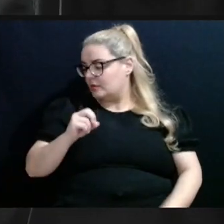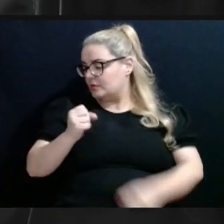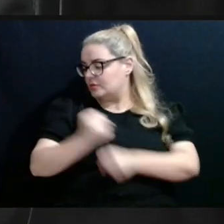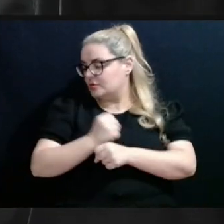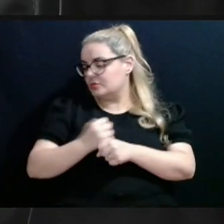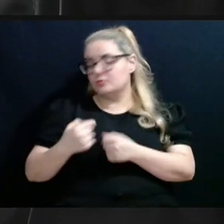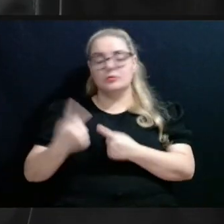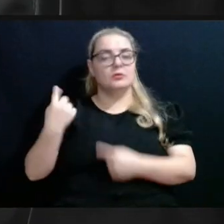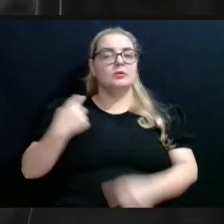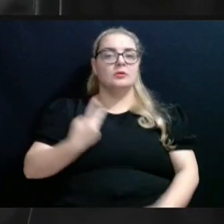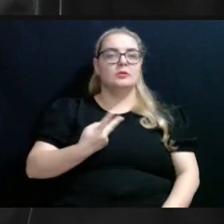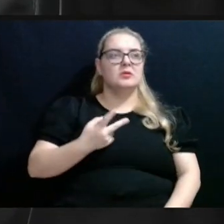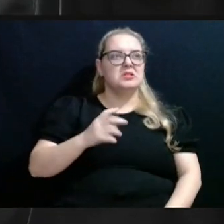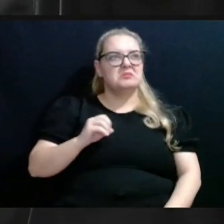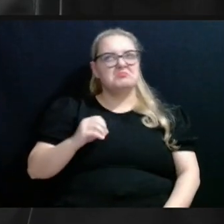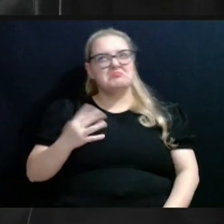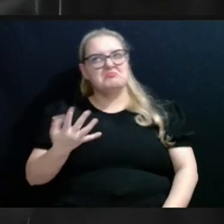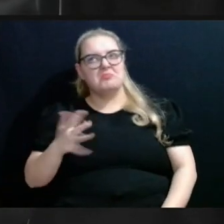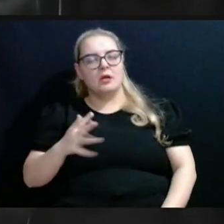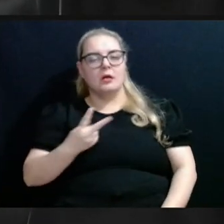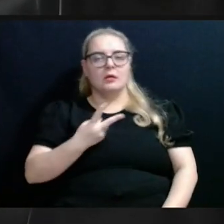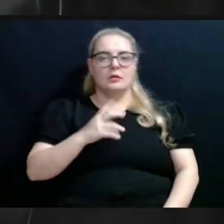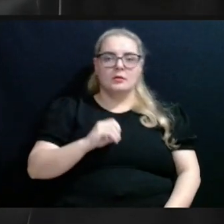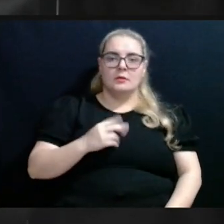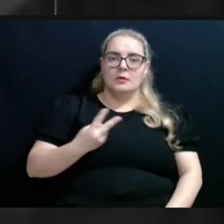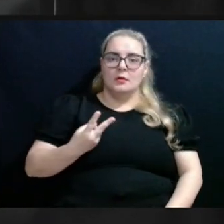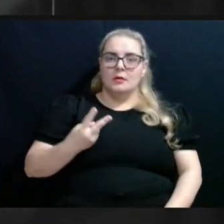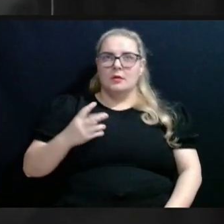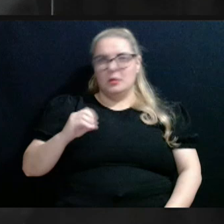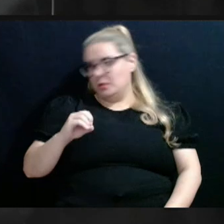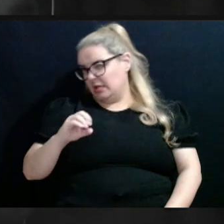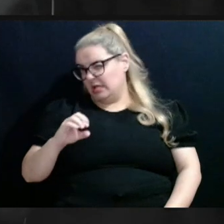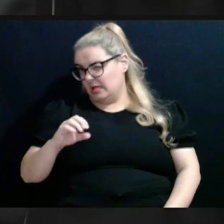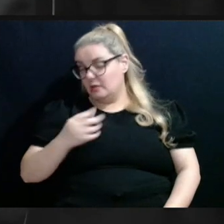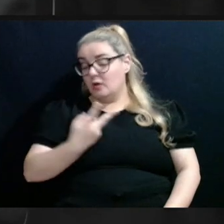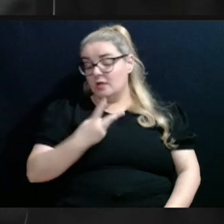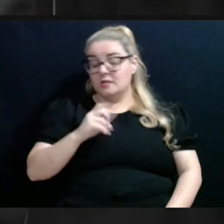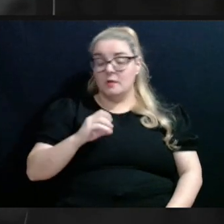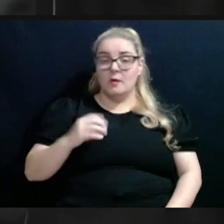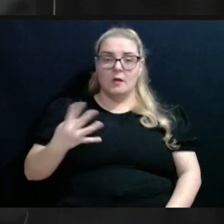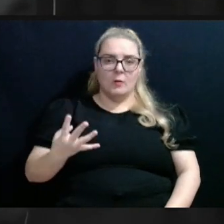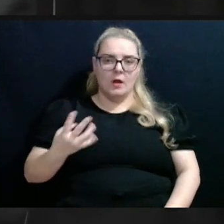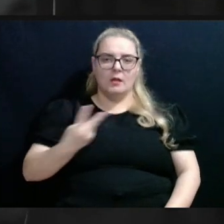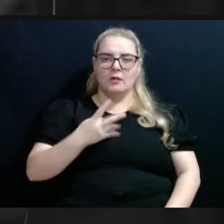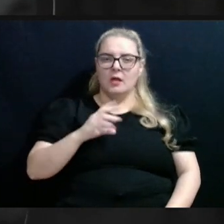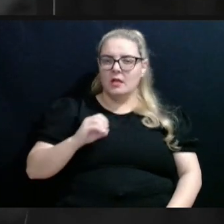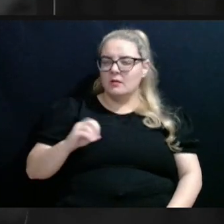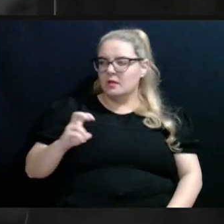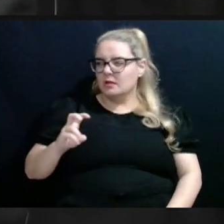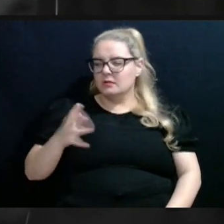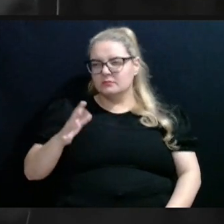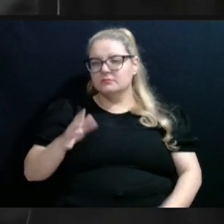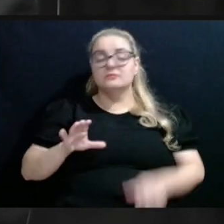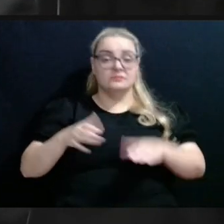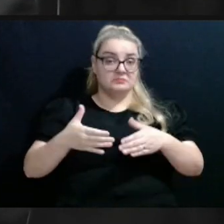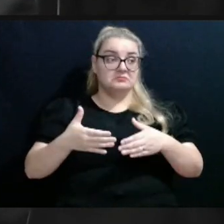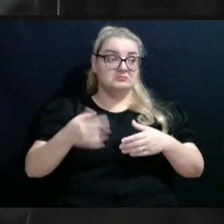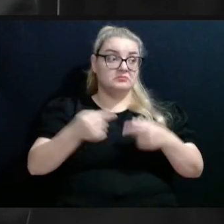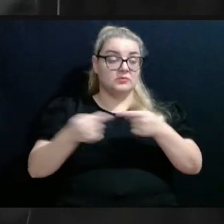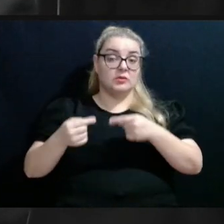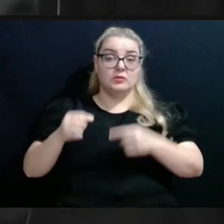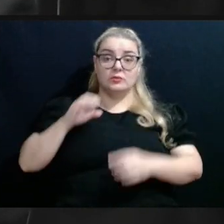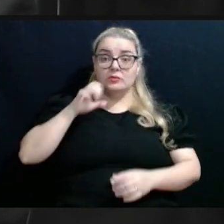2005, quando era vereador naquela ocasião, nós criamos uma comissão de estudos para debater o aquecimento global. Era um assunto